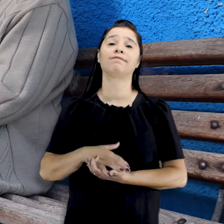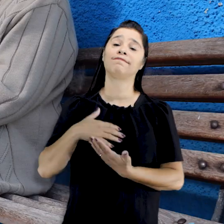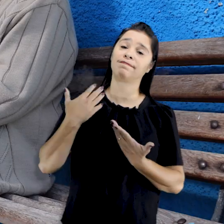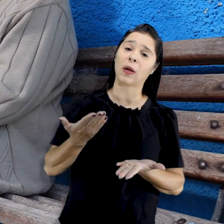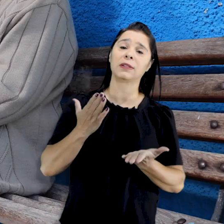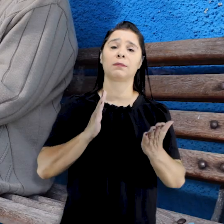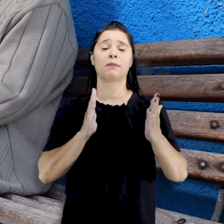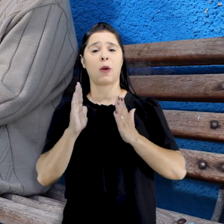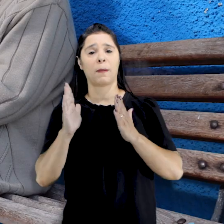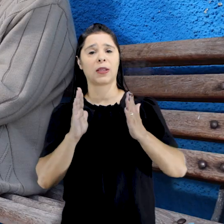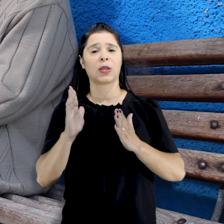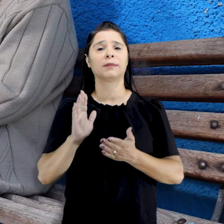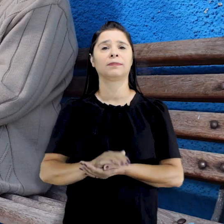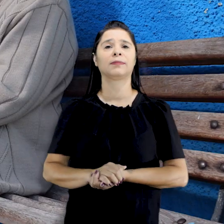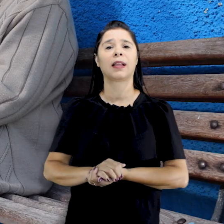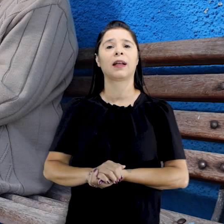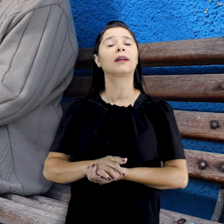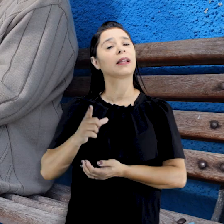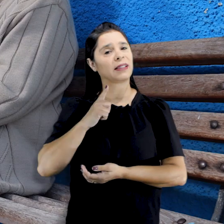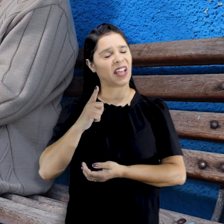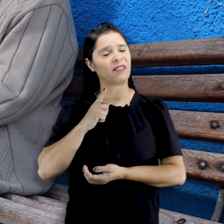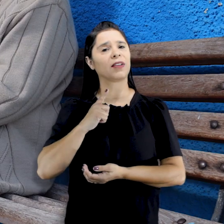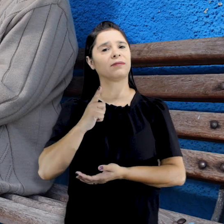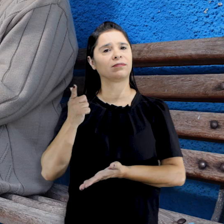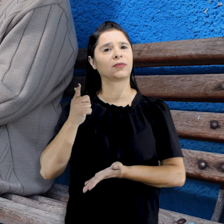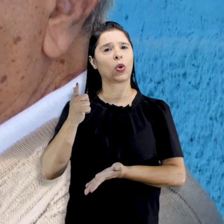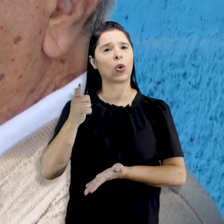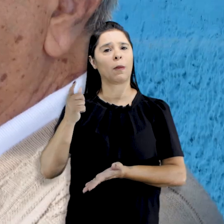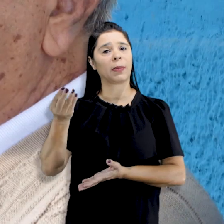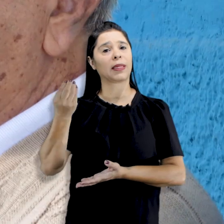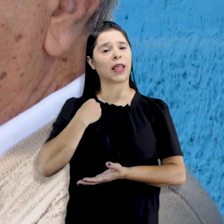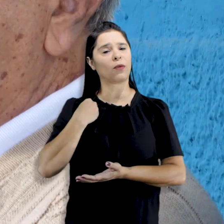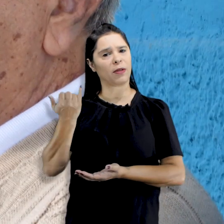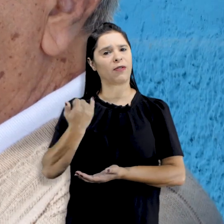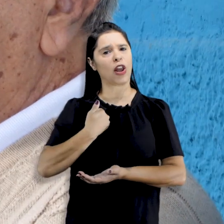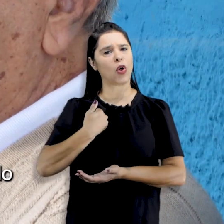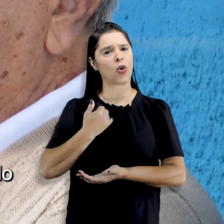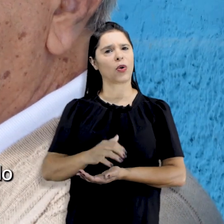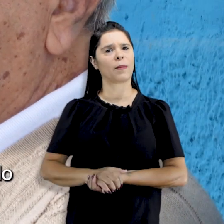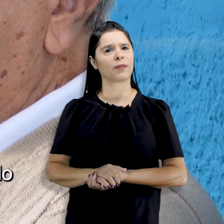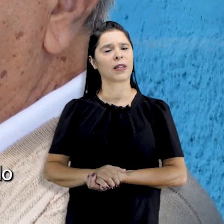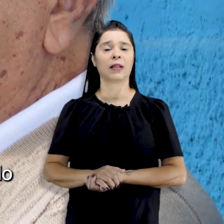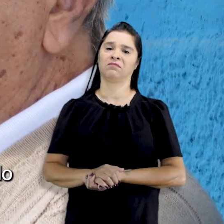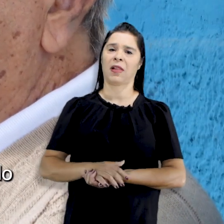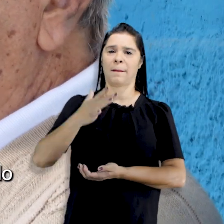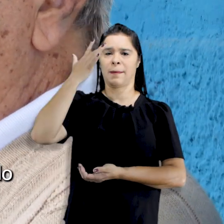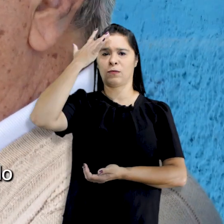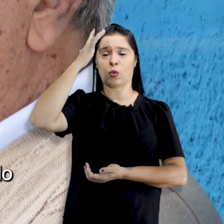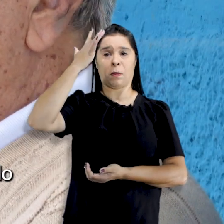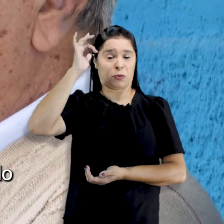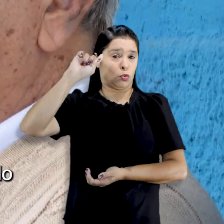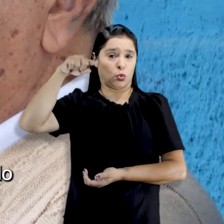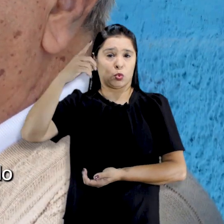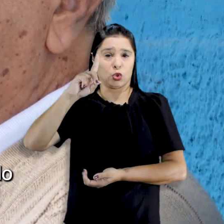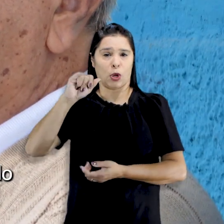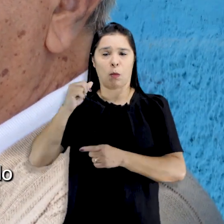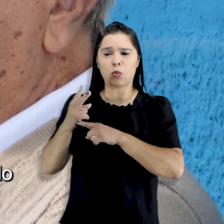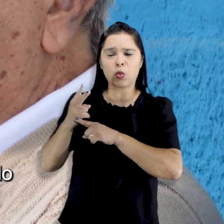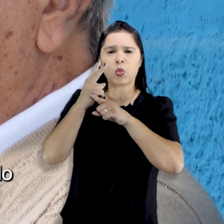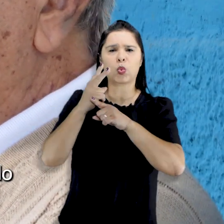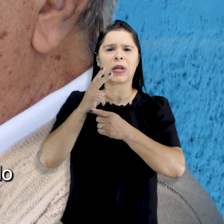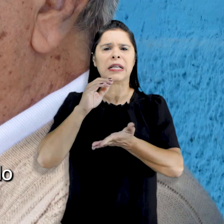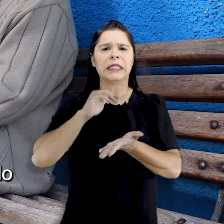Nessa época que esse conferente aqui me deu essa notícia, eu acabei no dia seguinte procurando